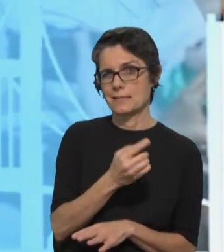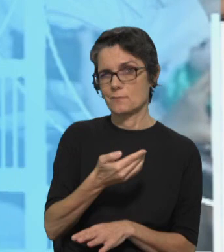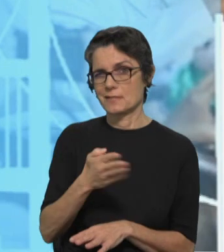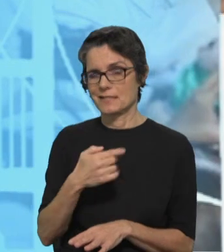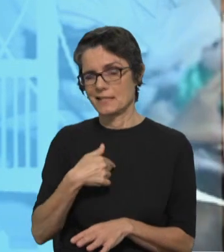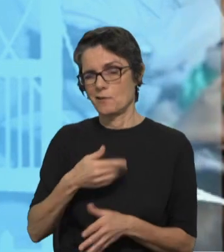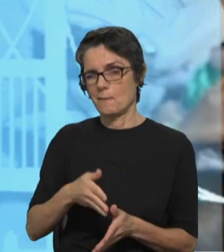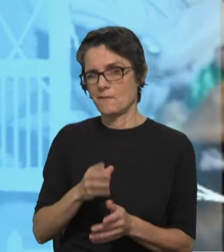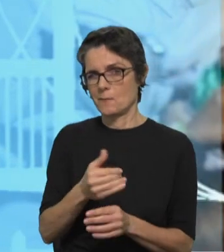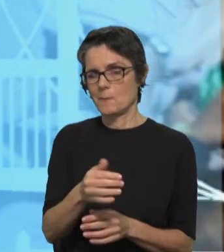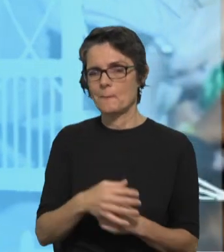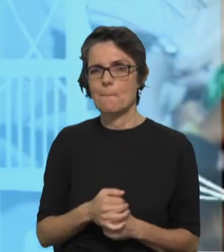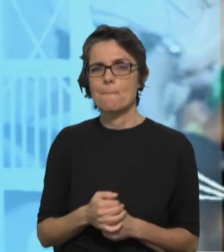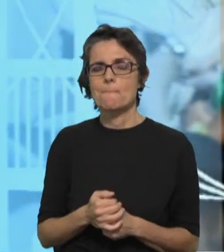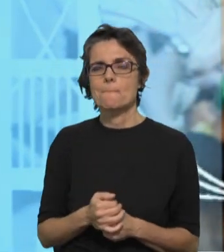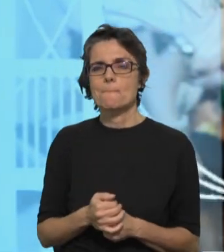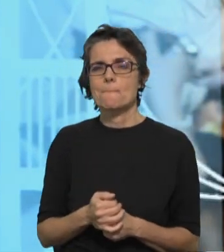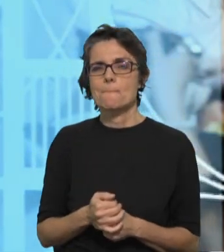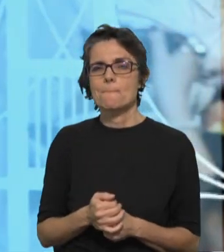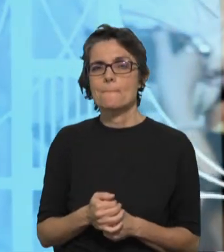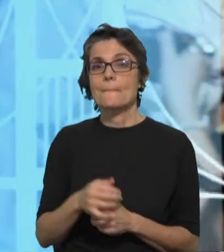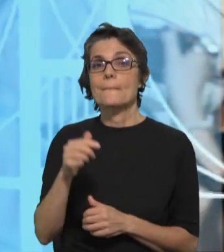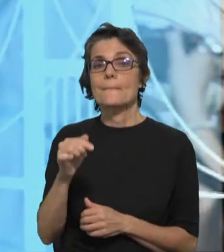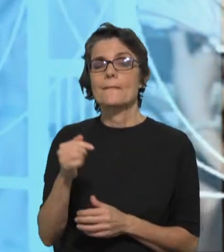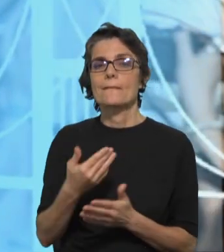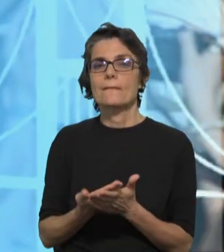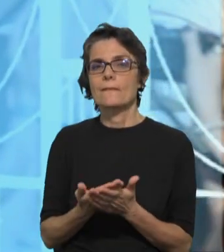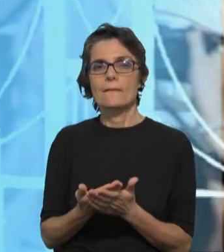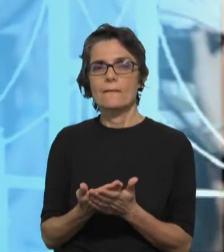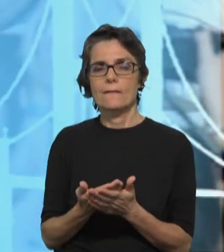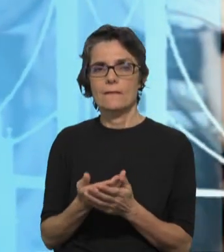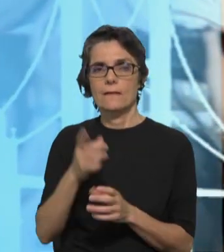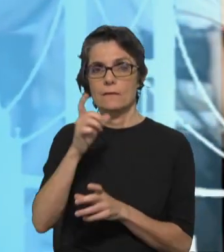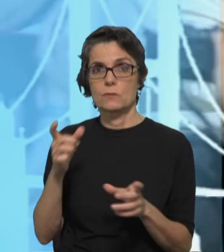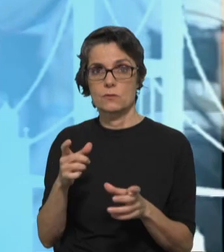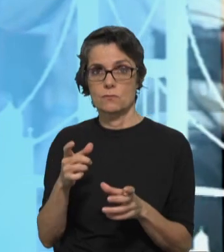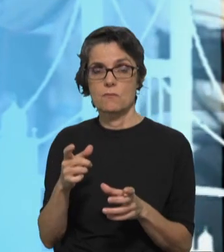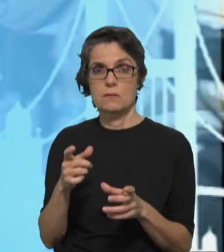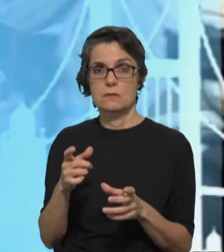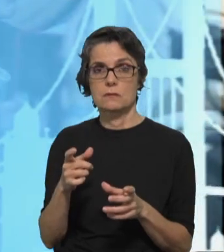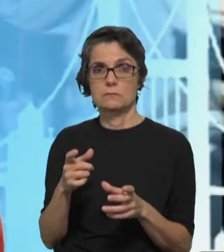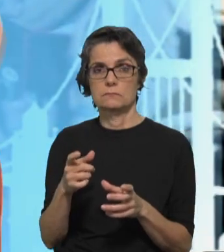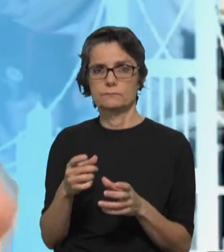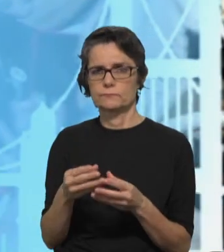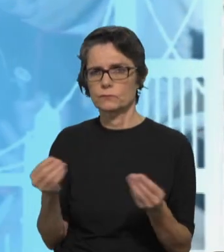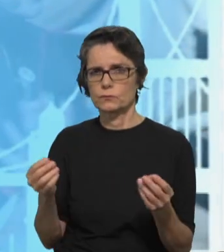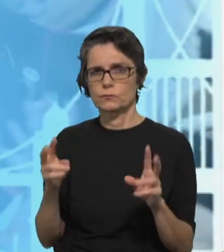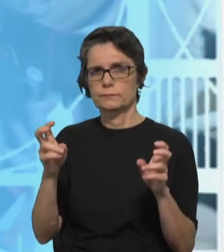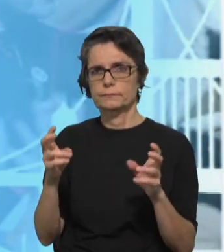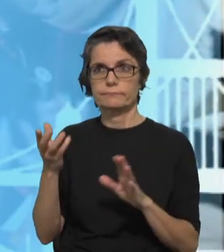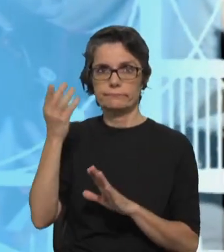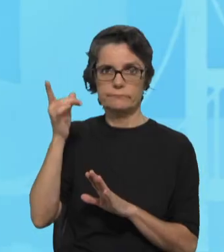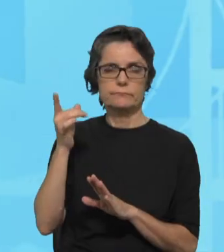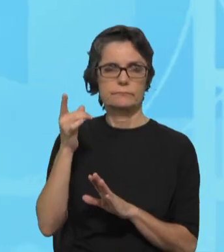isso fez com que um conjunto de gente, e sobretudo um conjunto de ditos intelectuais, entre